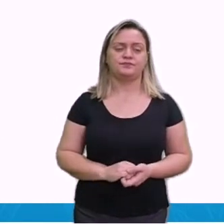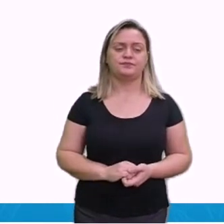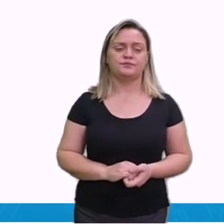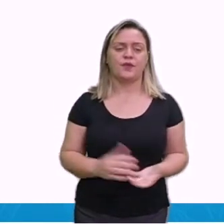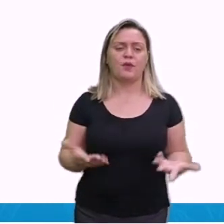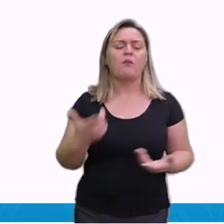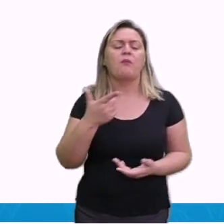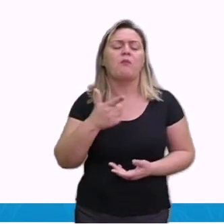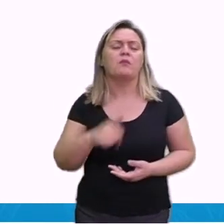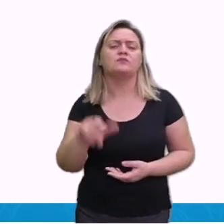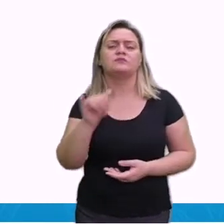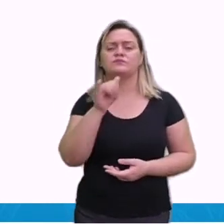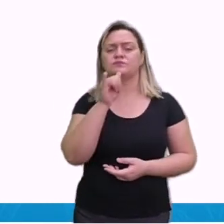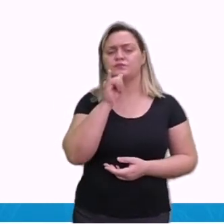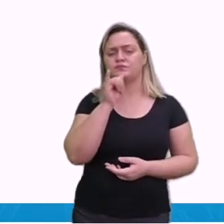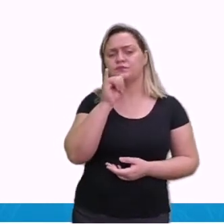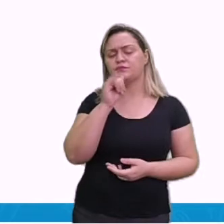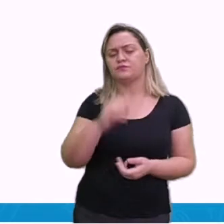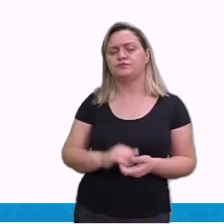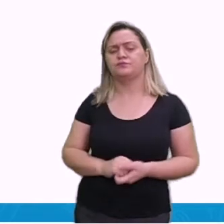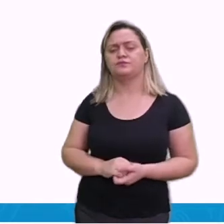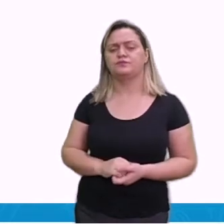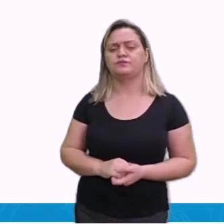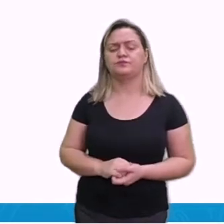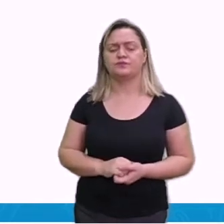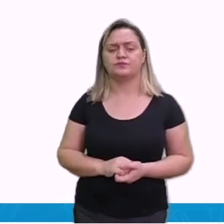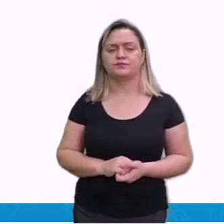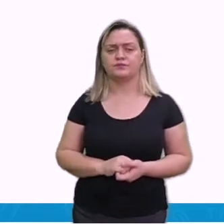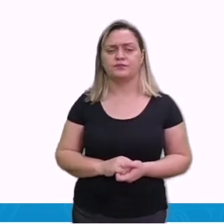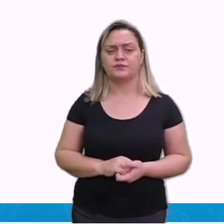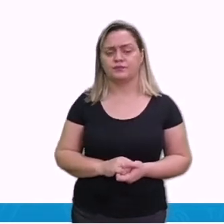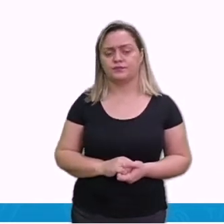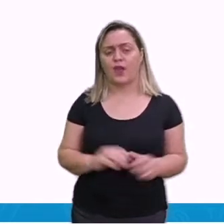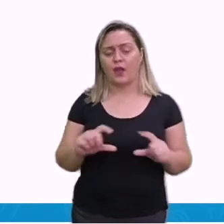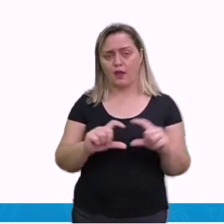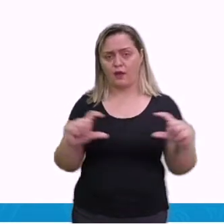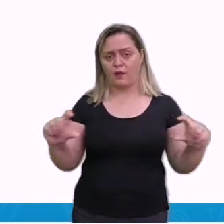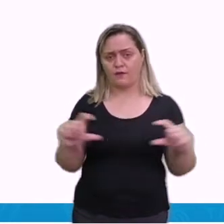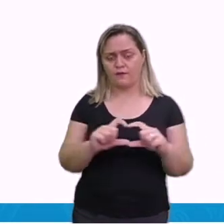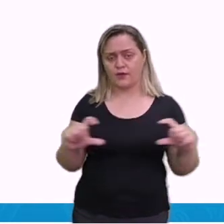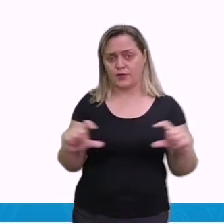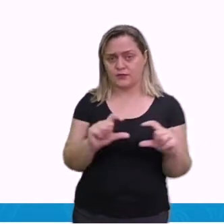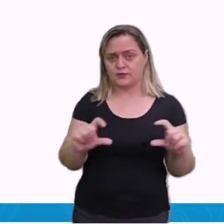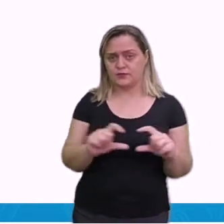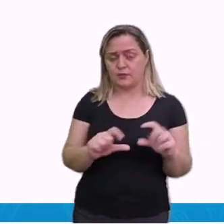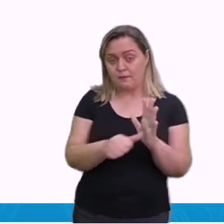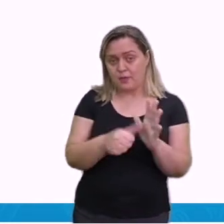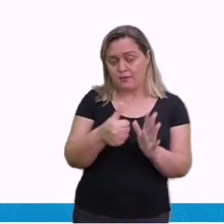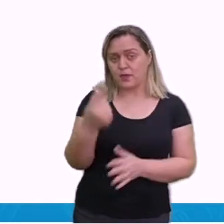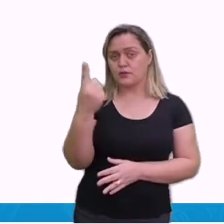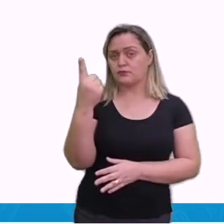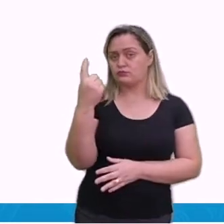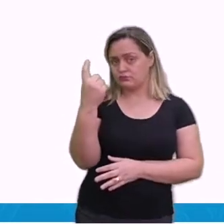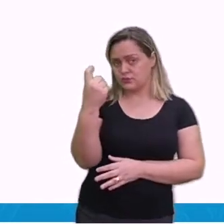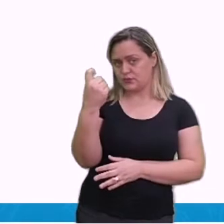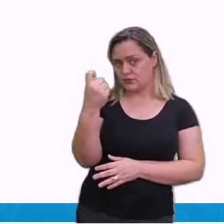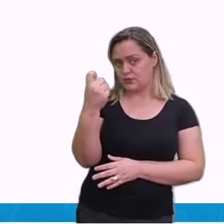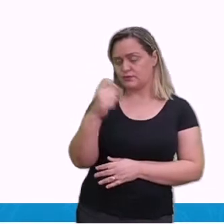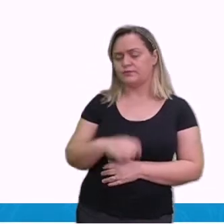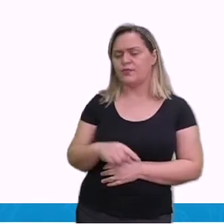olha. A casa pegou fogo e ficou toda destruída. Então, eu estou me